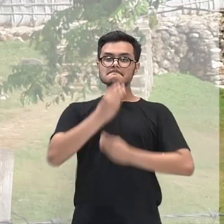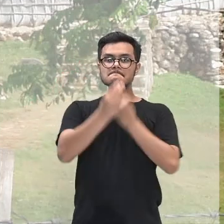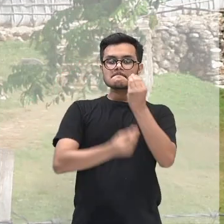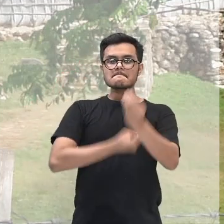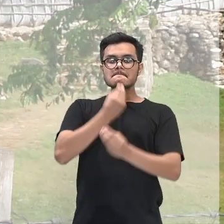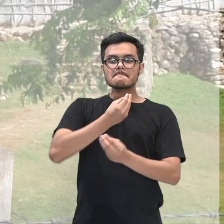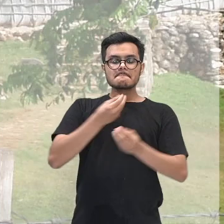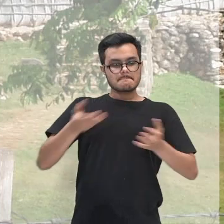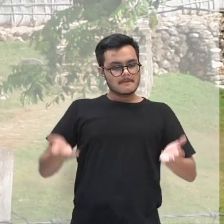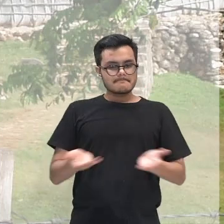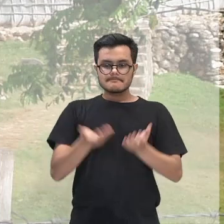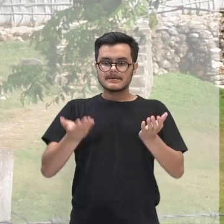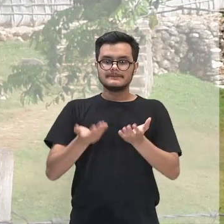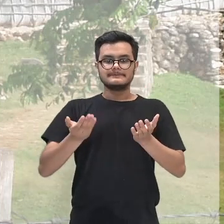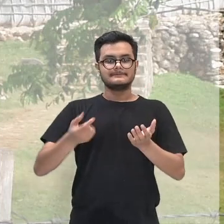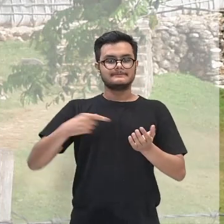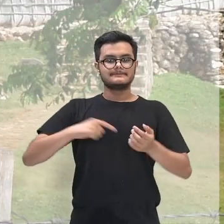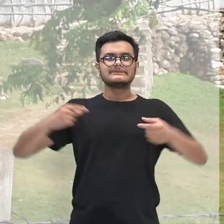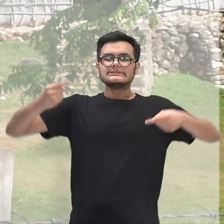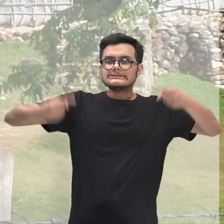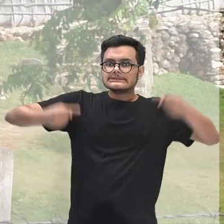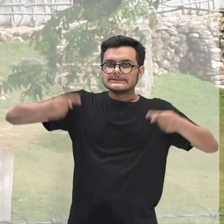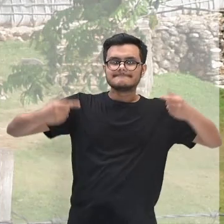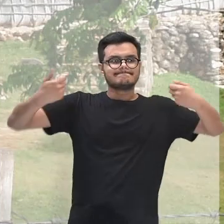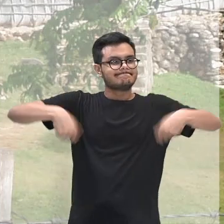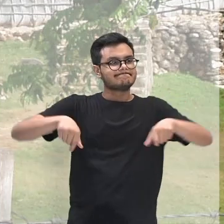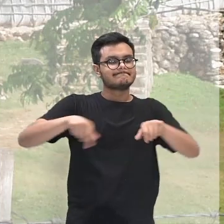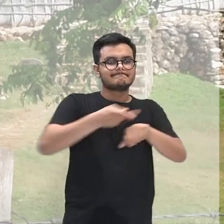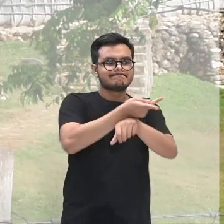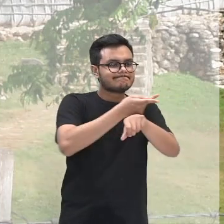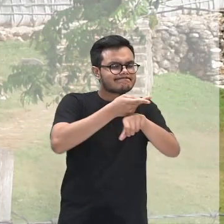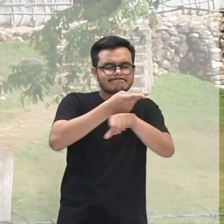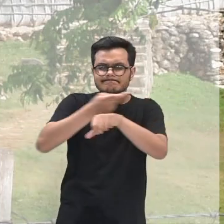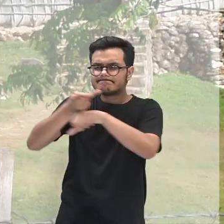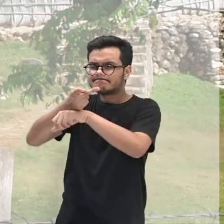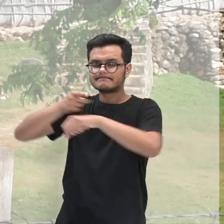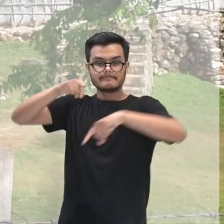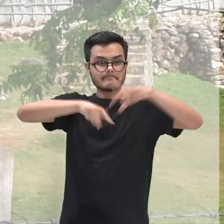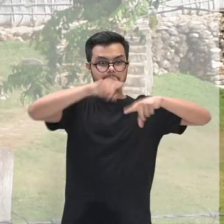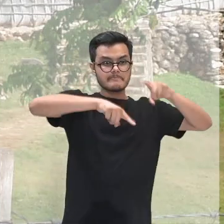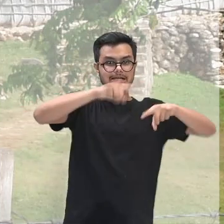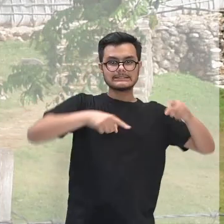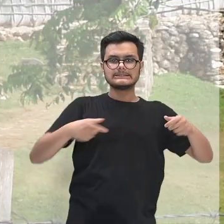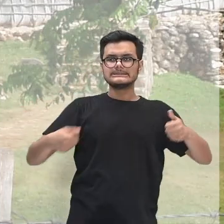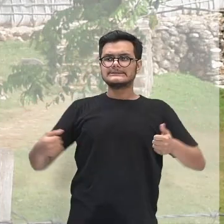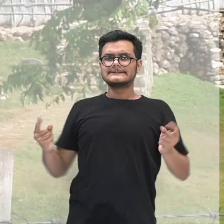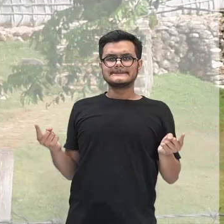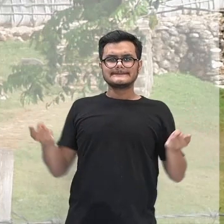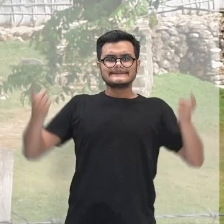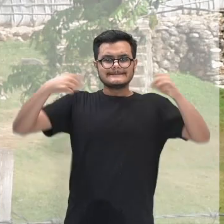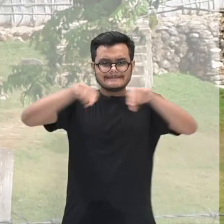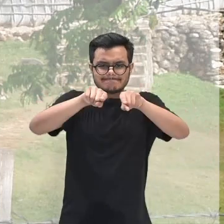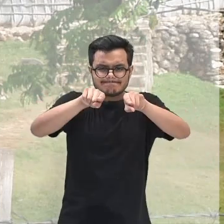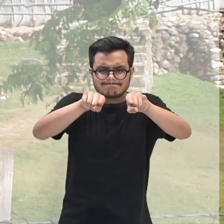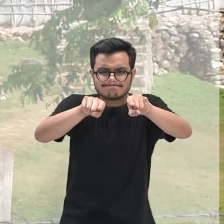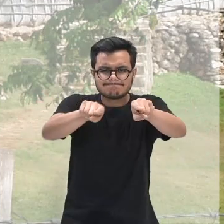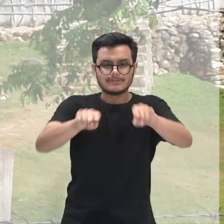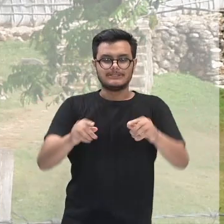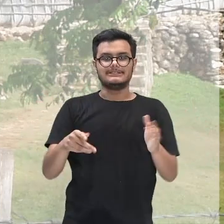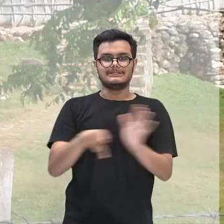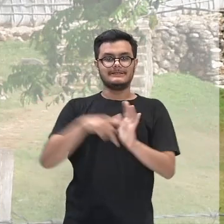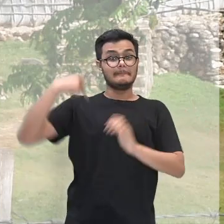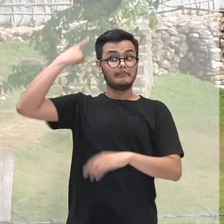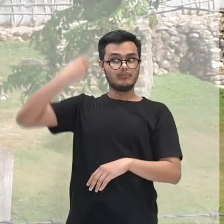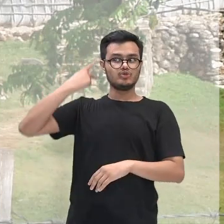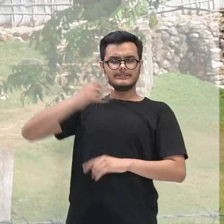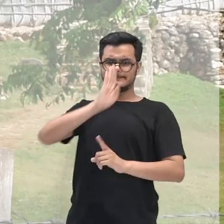da competição por causa de recursos, e o que levou ao desenvolvimento de estruturas políticas mais centralizadas